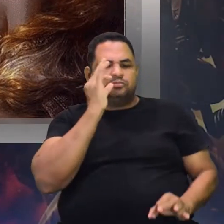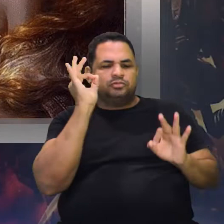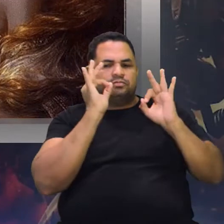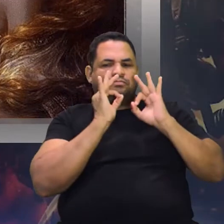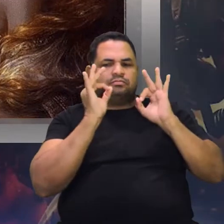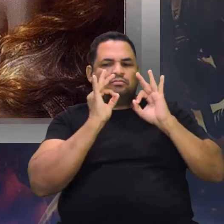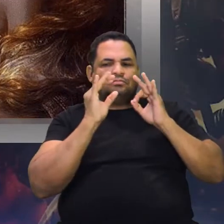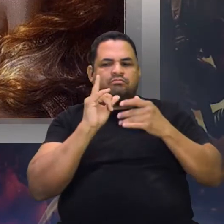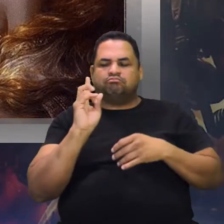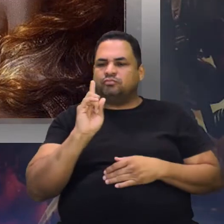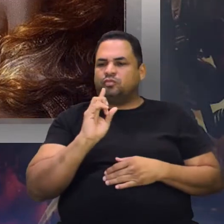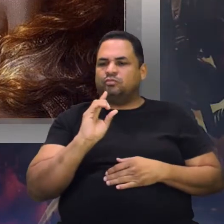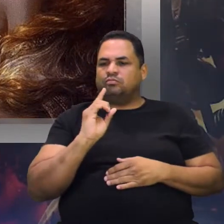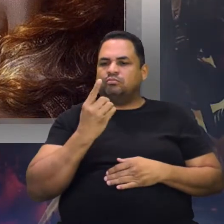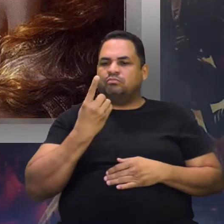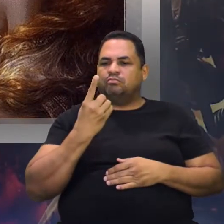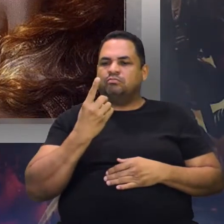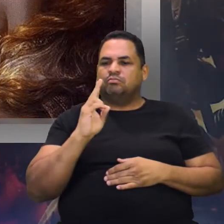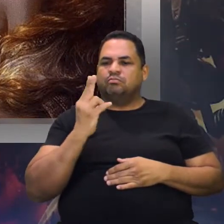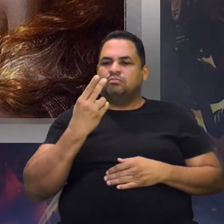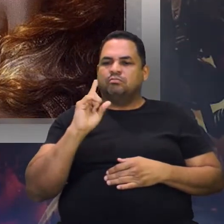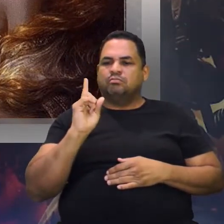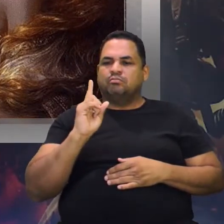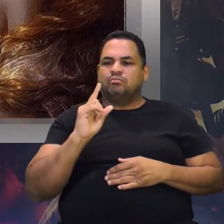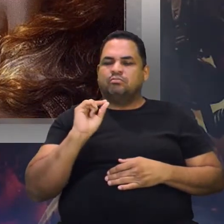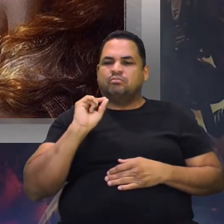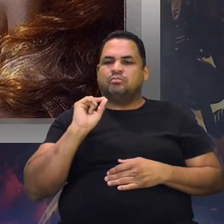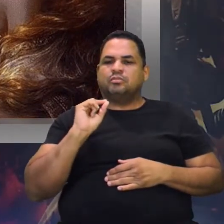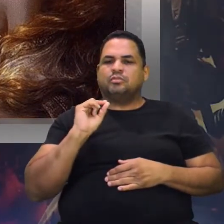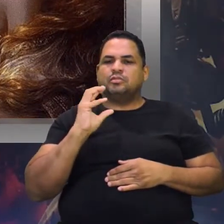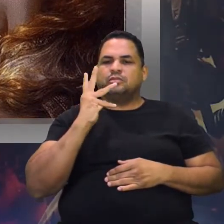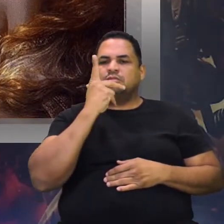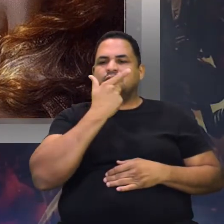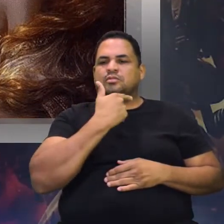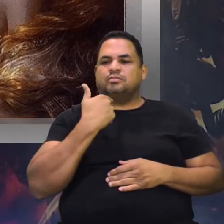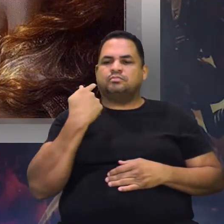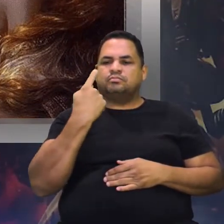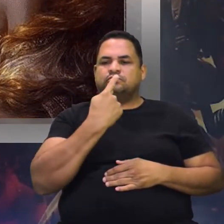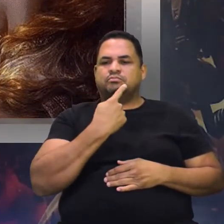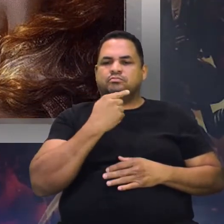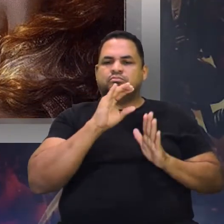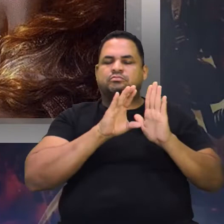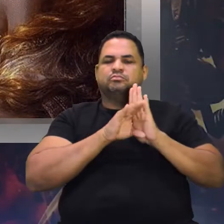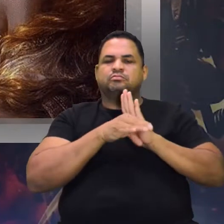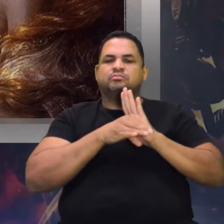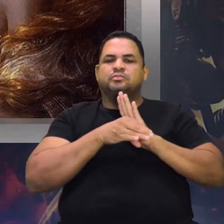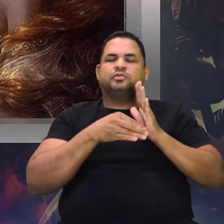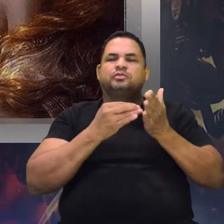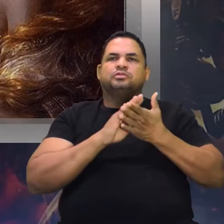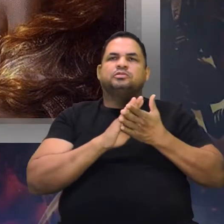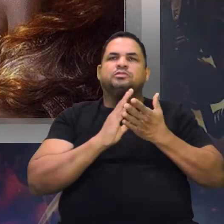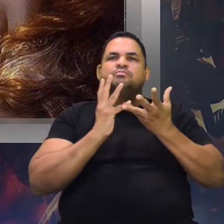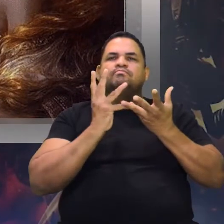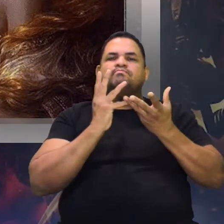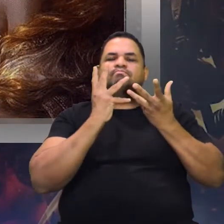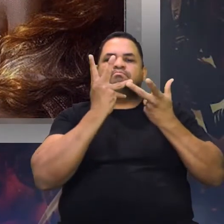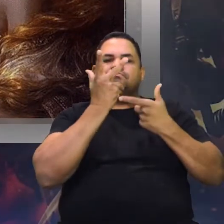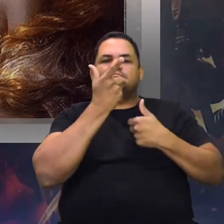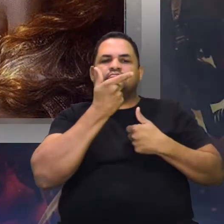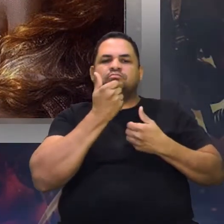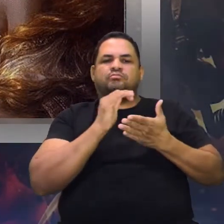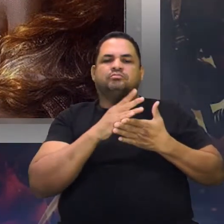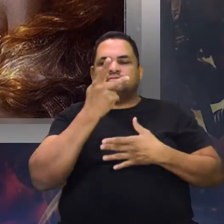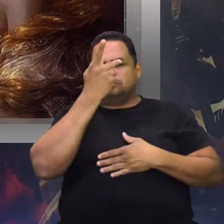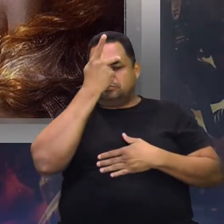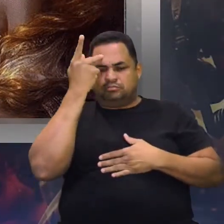ou não? O que é o belo? O que nós definimos como belo? Hoje as pessoas elas vão